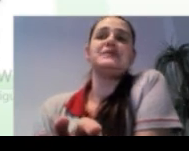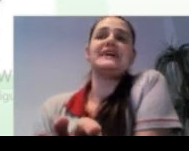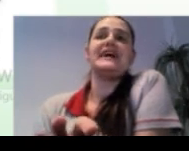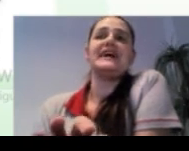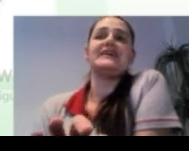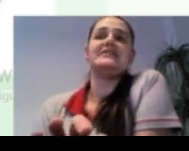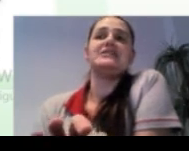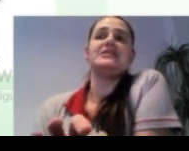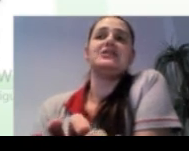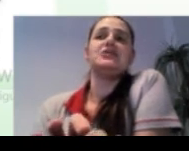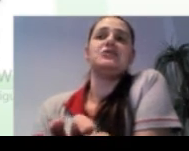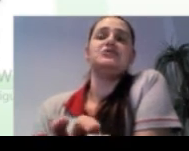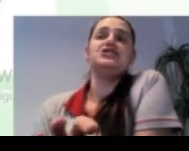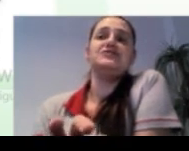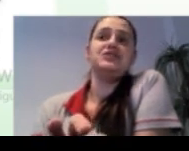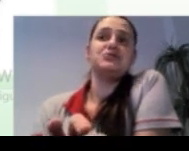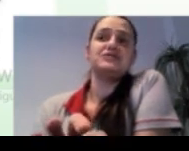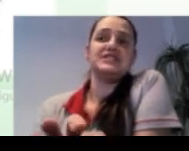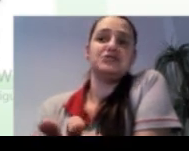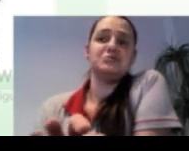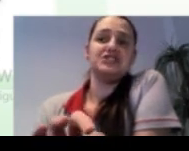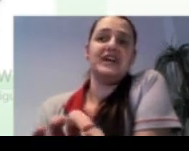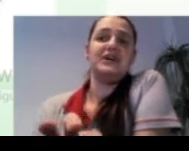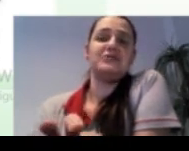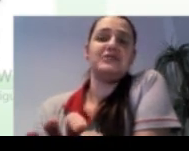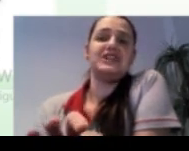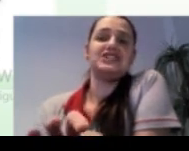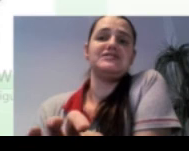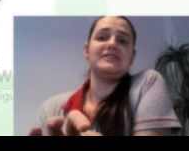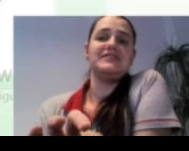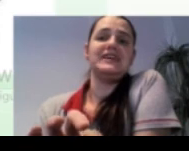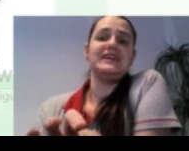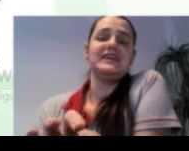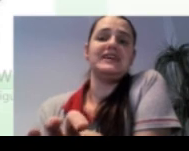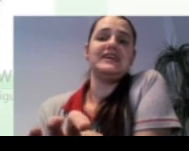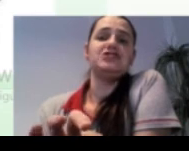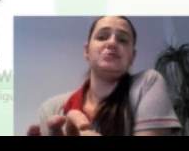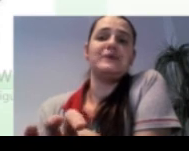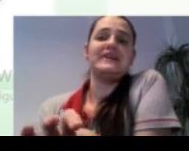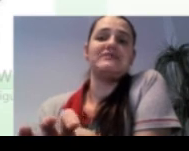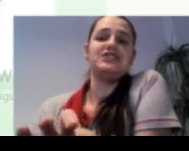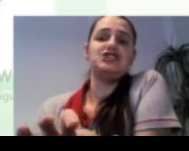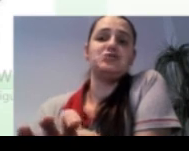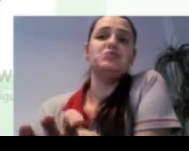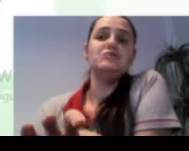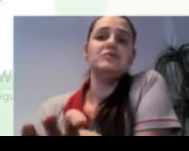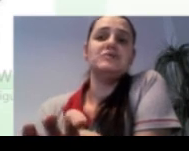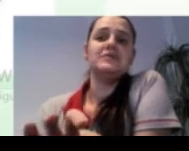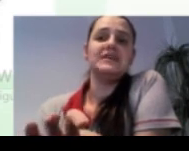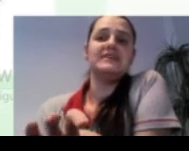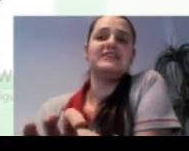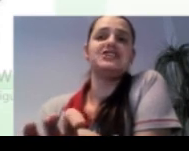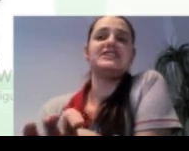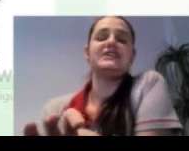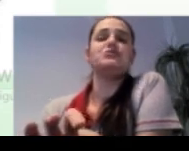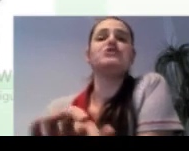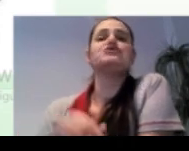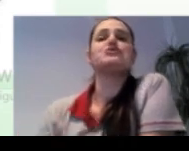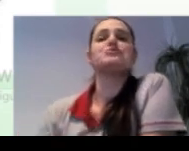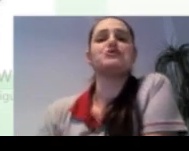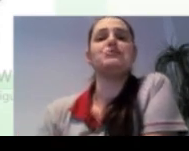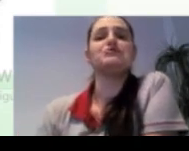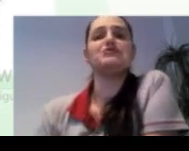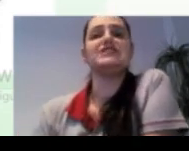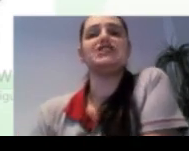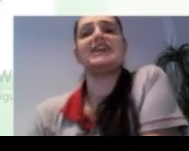Se a gente pegar um indivíduo com síndrome de Down, a gente vai ver que no par 21, em vez de ter